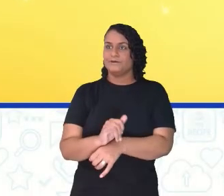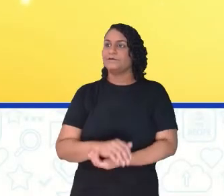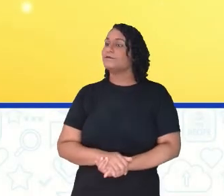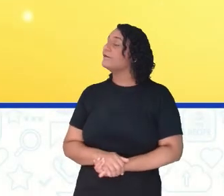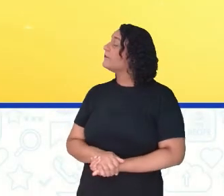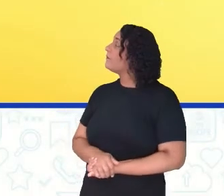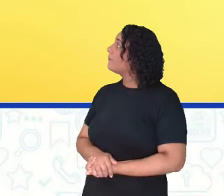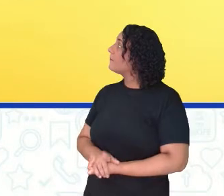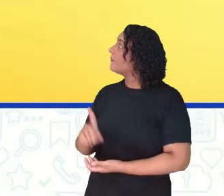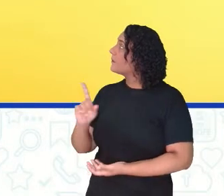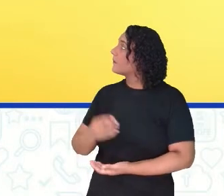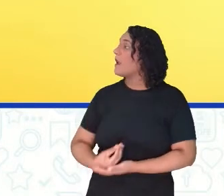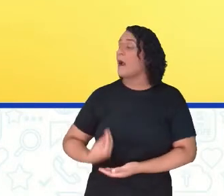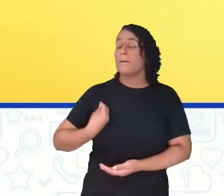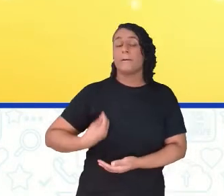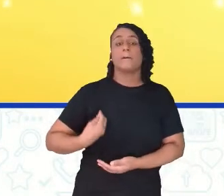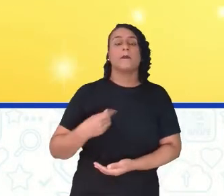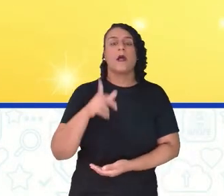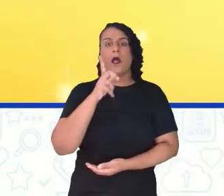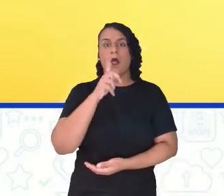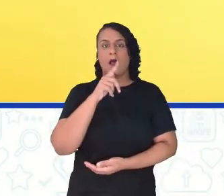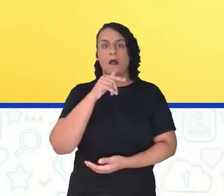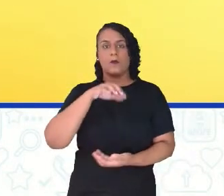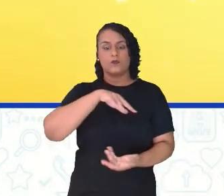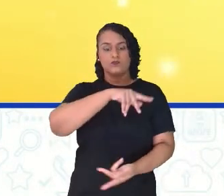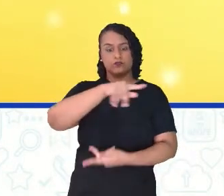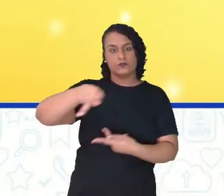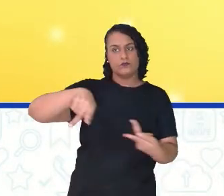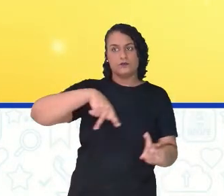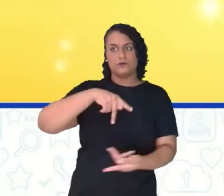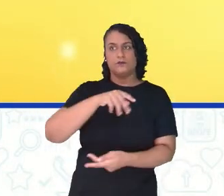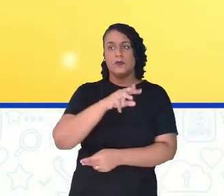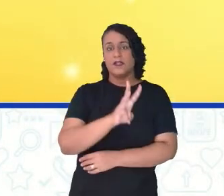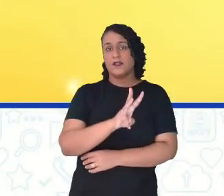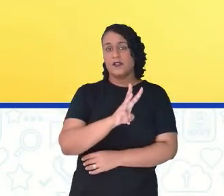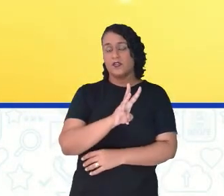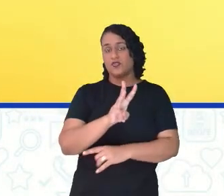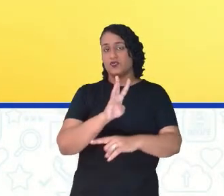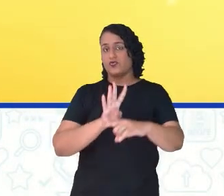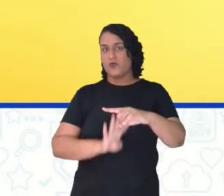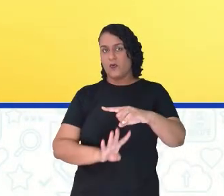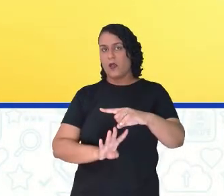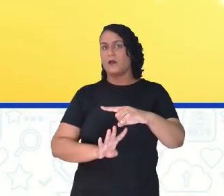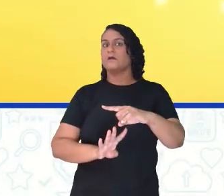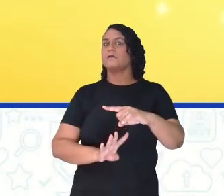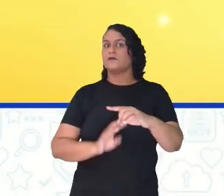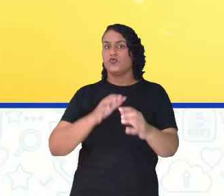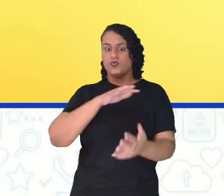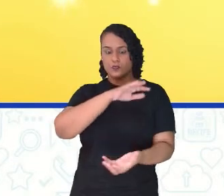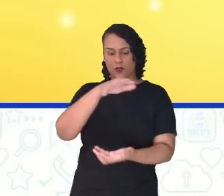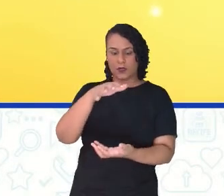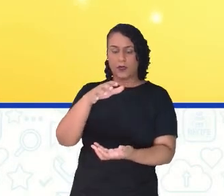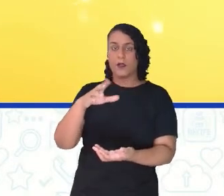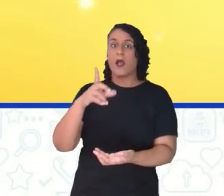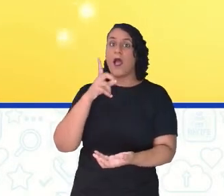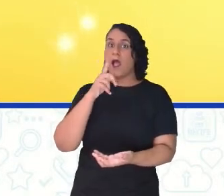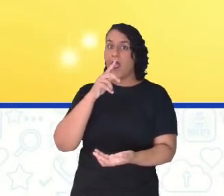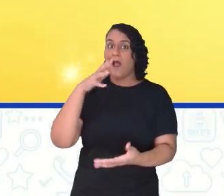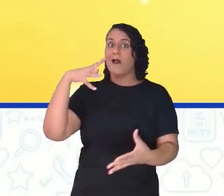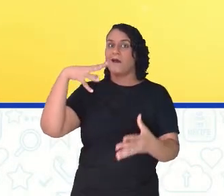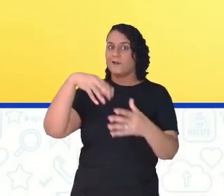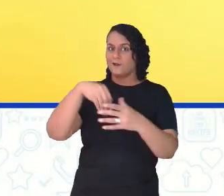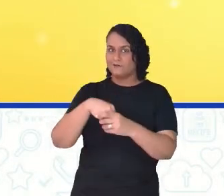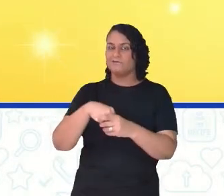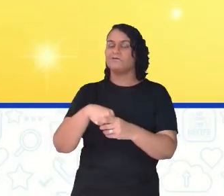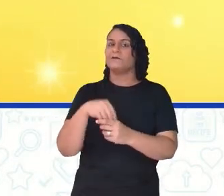no planeta. Em relação à superfície, 3/4 do nosso planeta é composto por água, é um grande